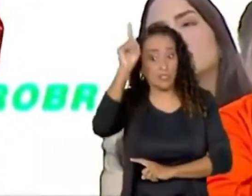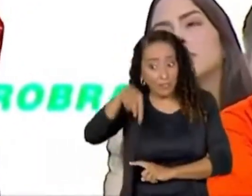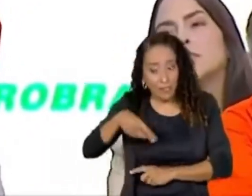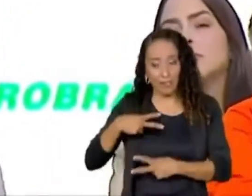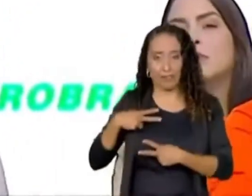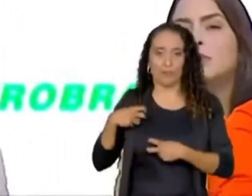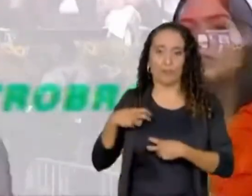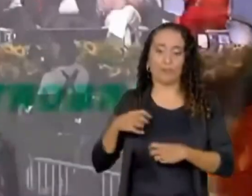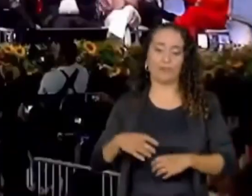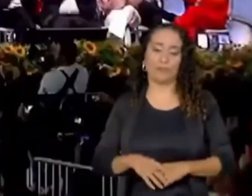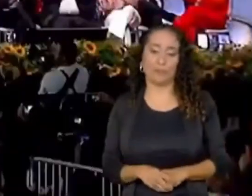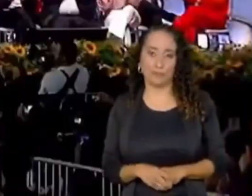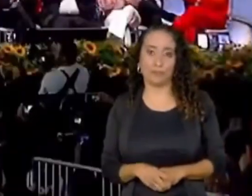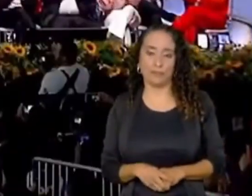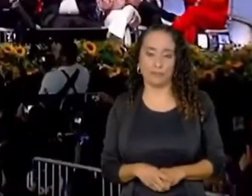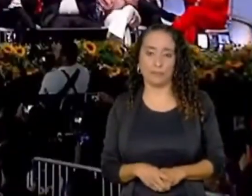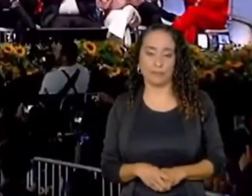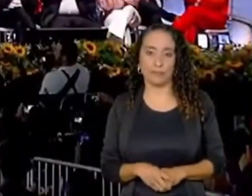Petrobras.